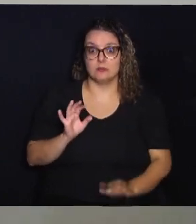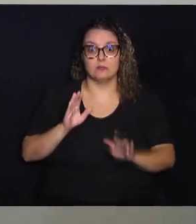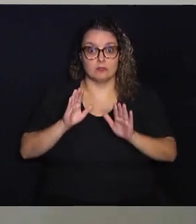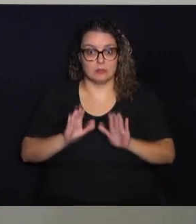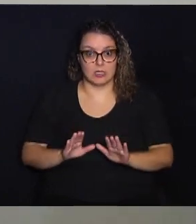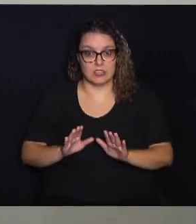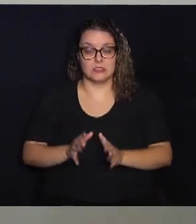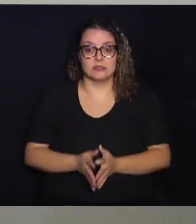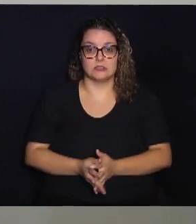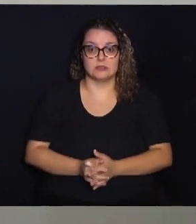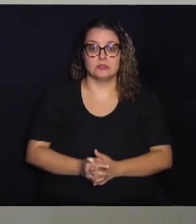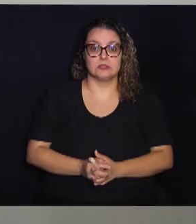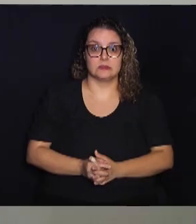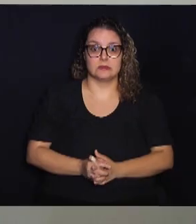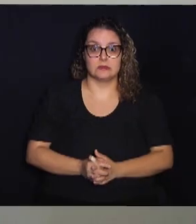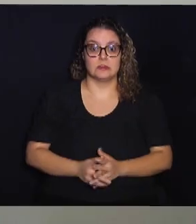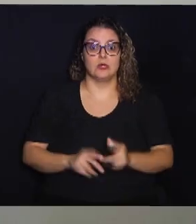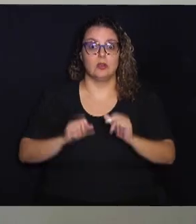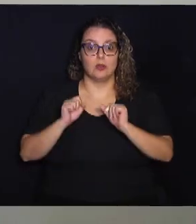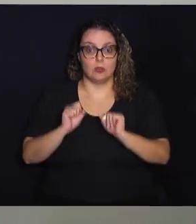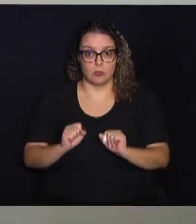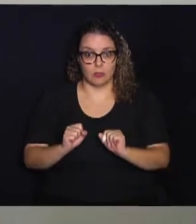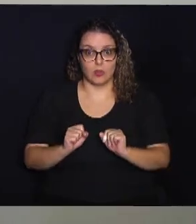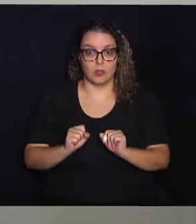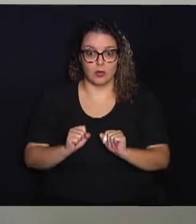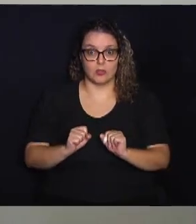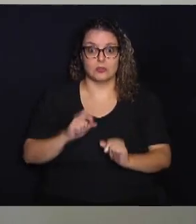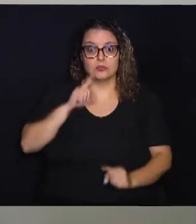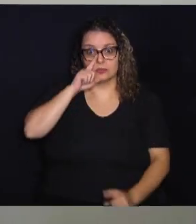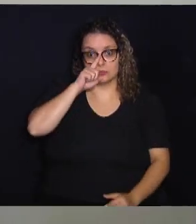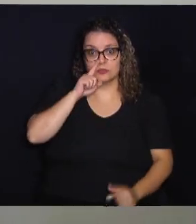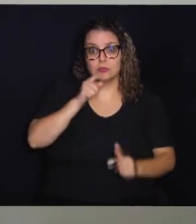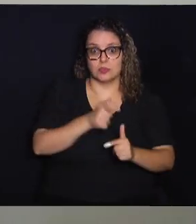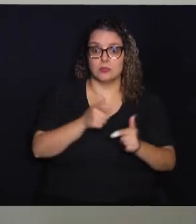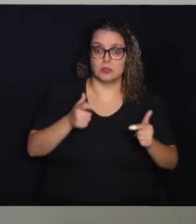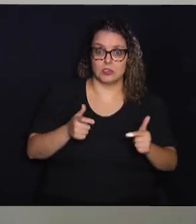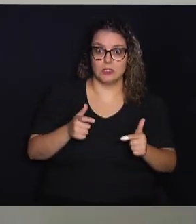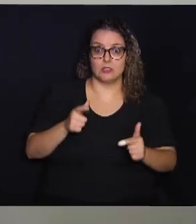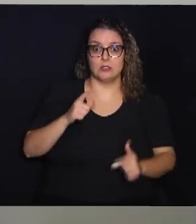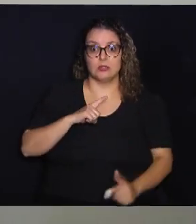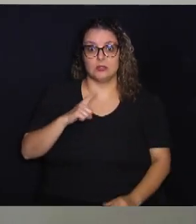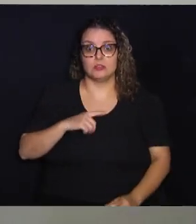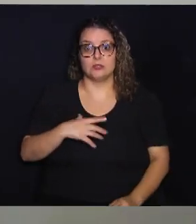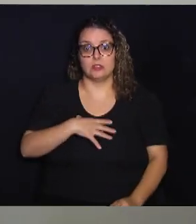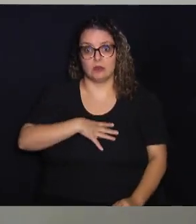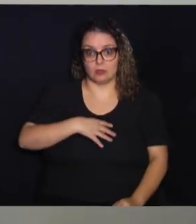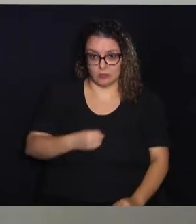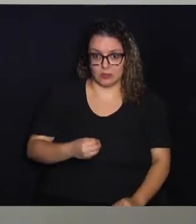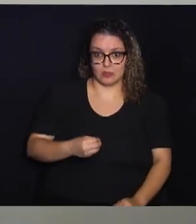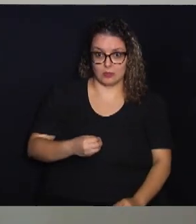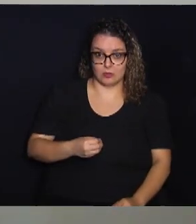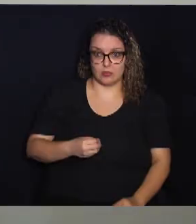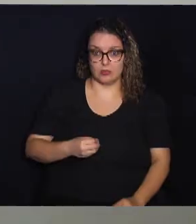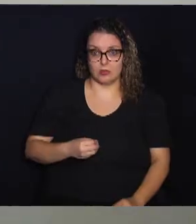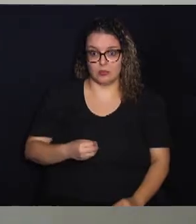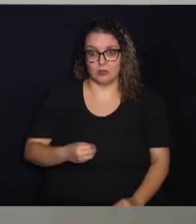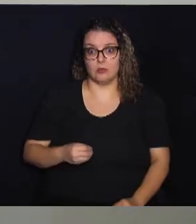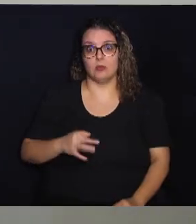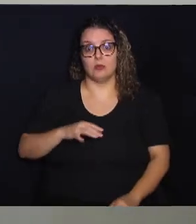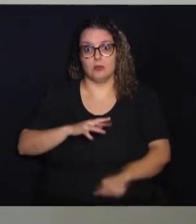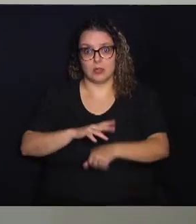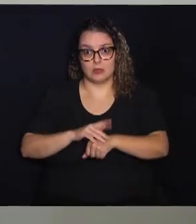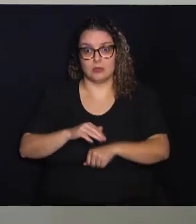mas podem ter aí um risco aumentado de ter um filho com a doença